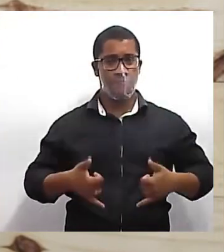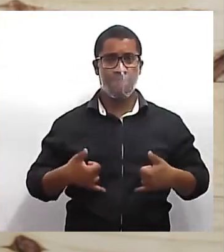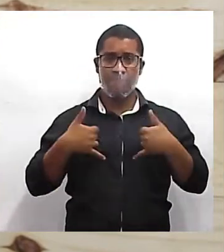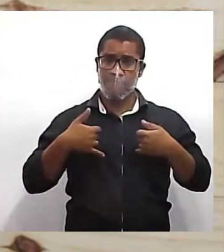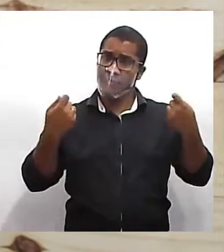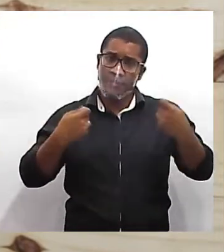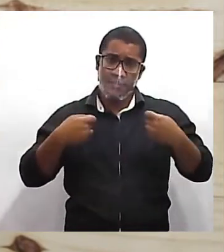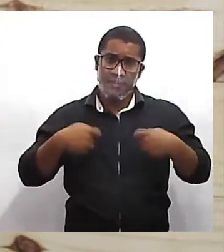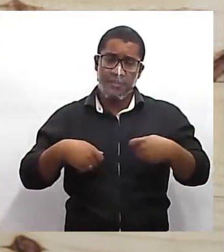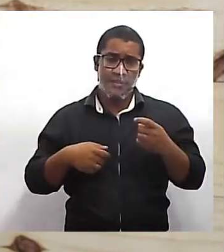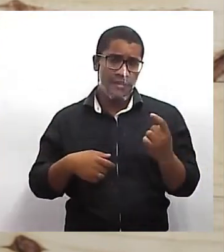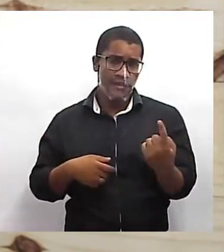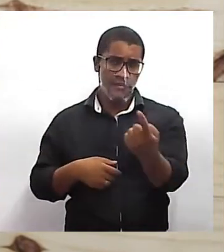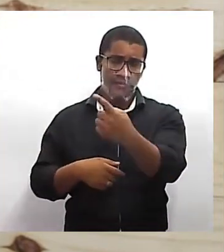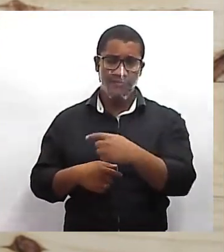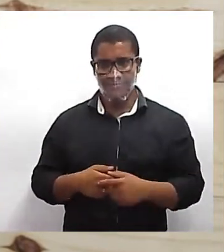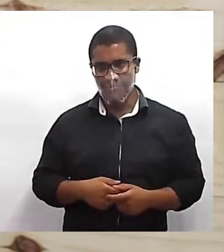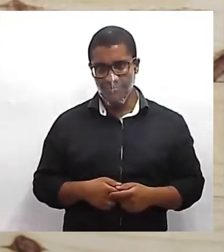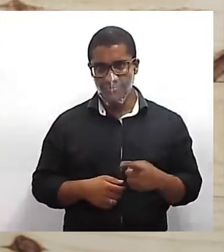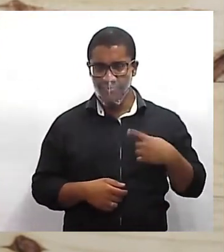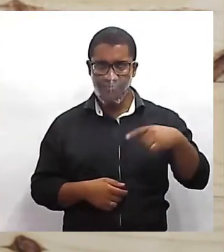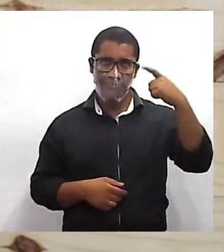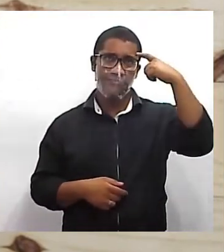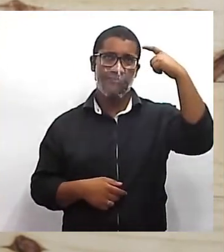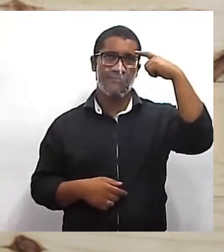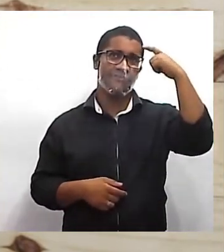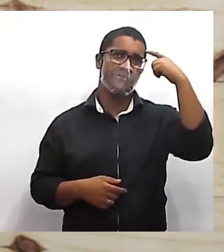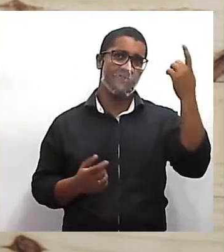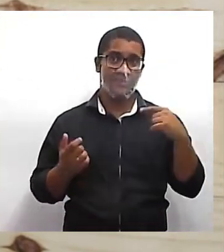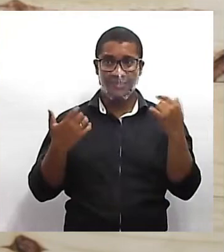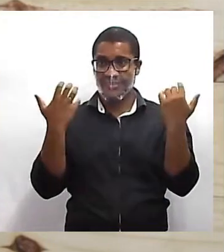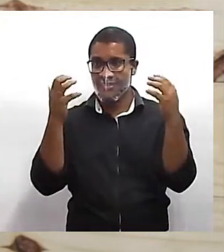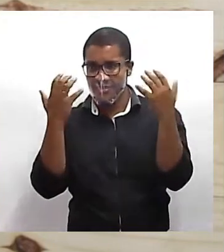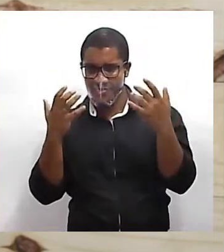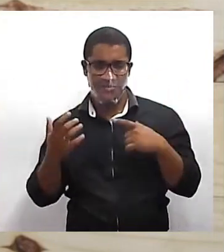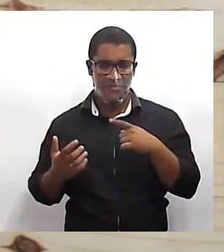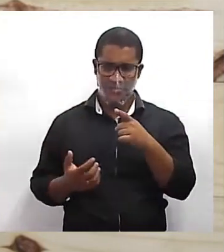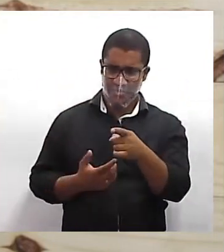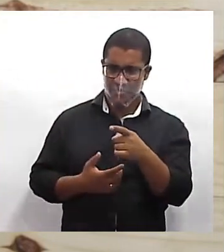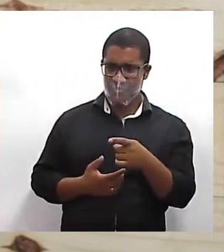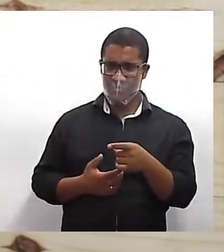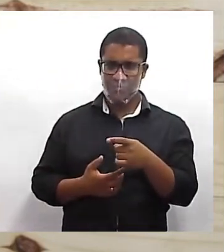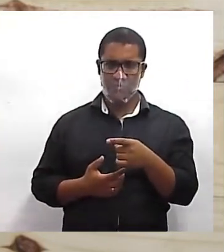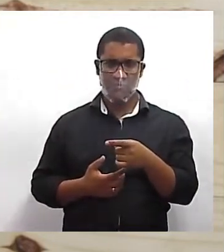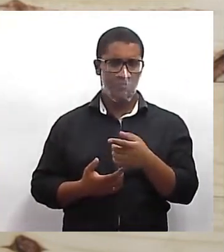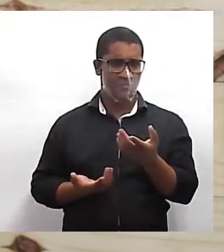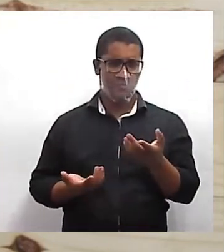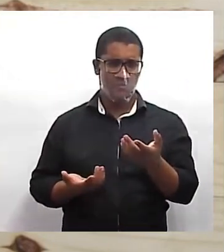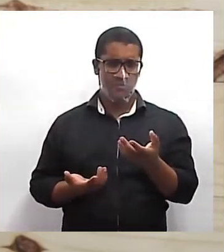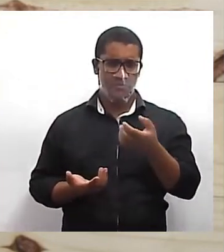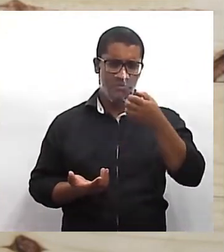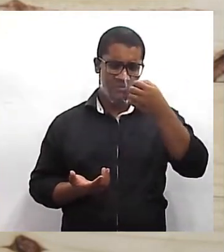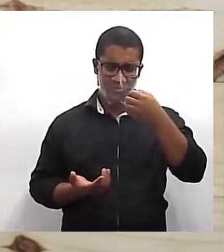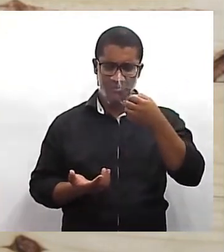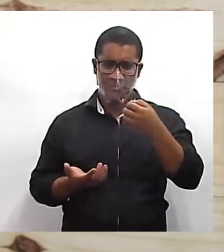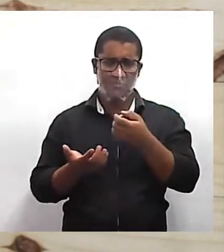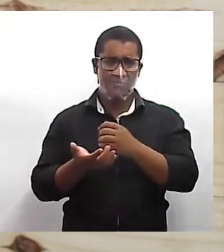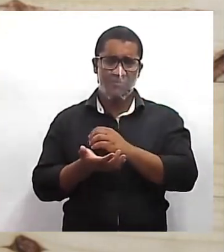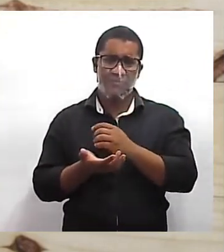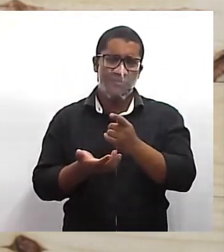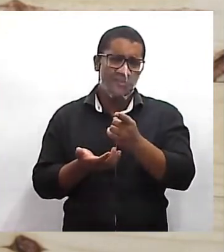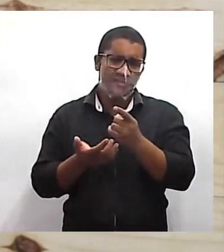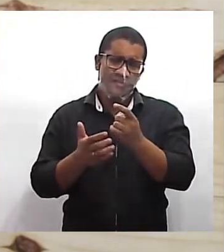parar de naturalizar, de brindar, de aplaudir a ignorância. A ignorância de que o sujeito tem que